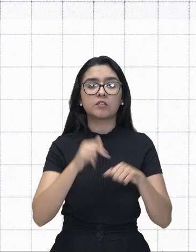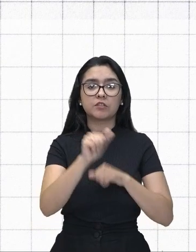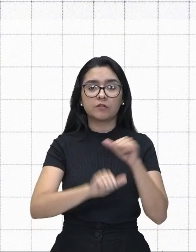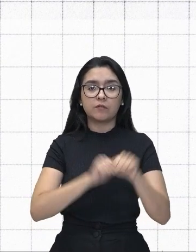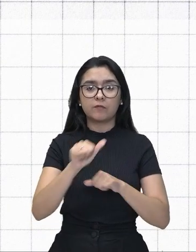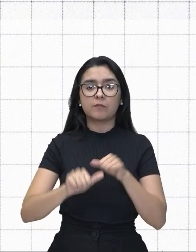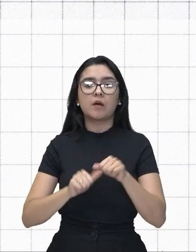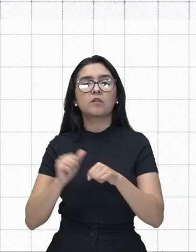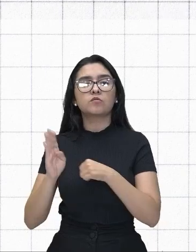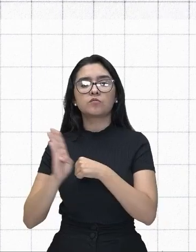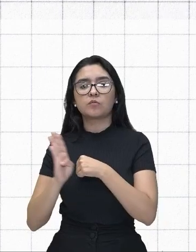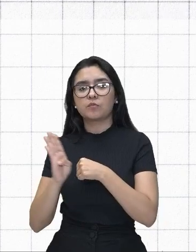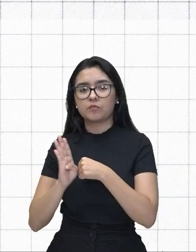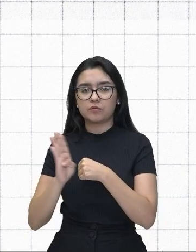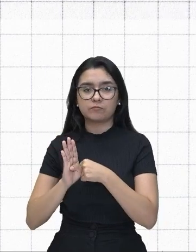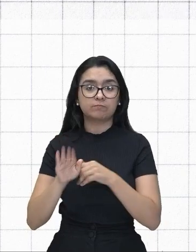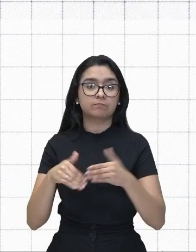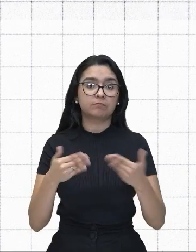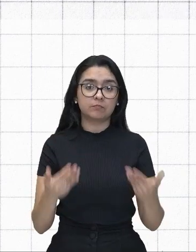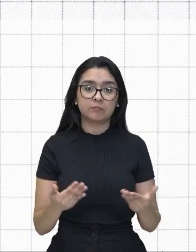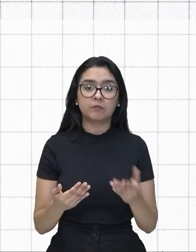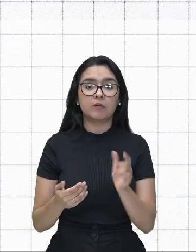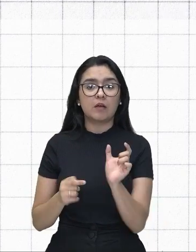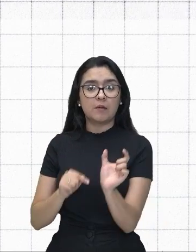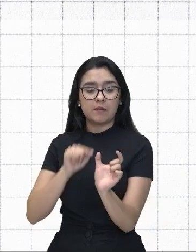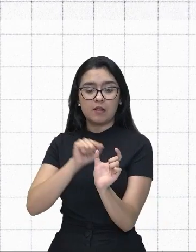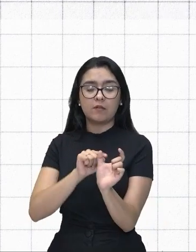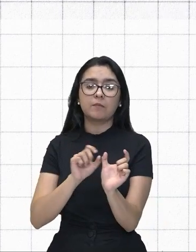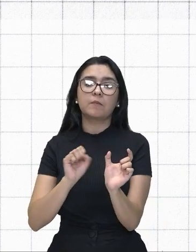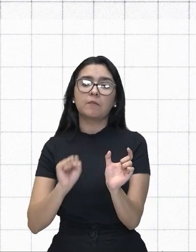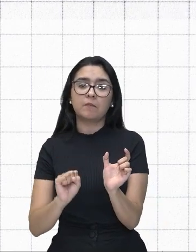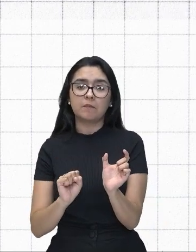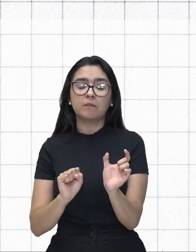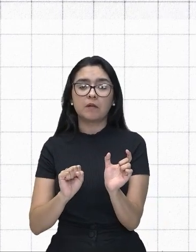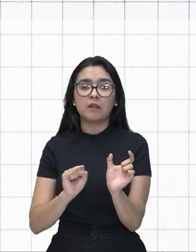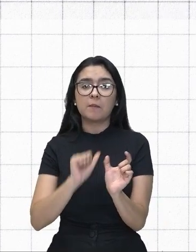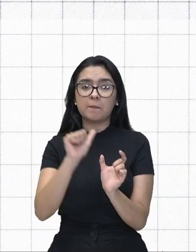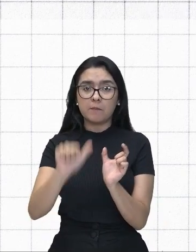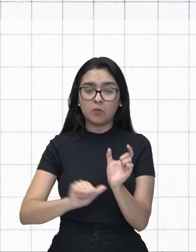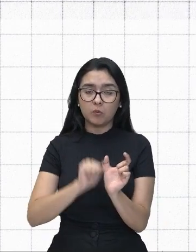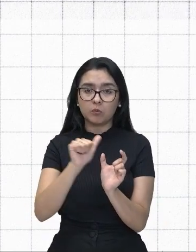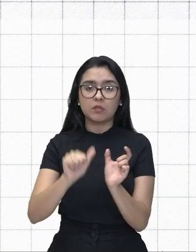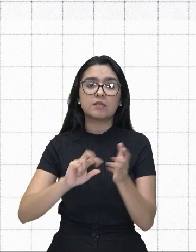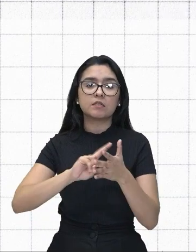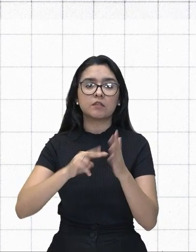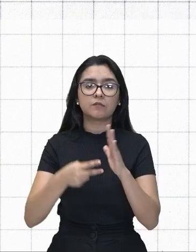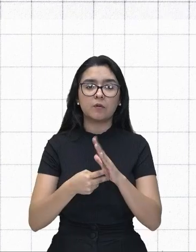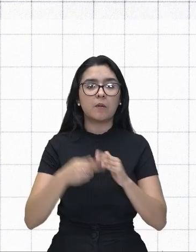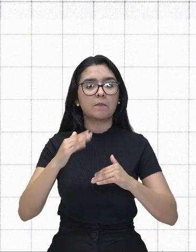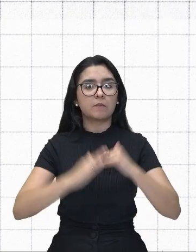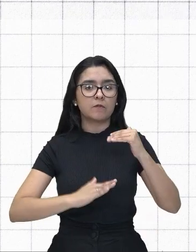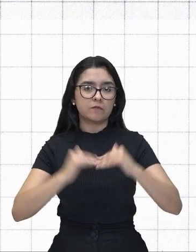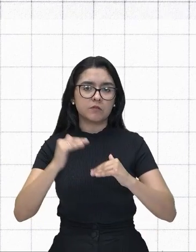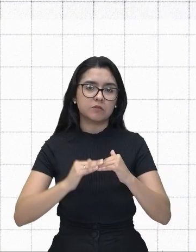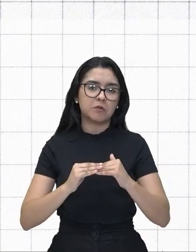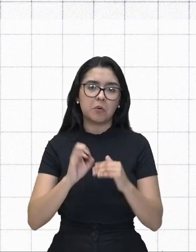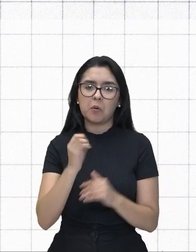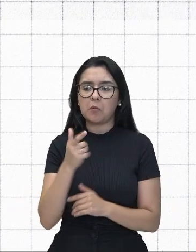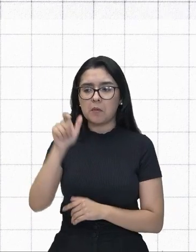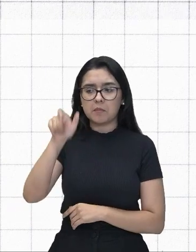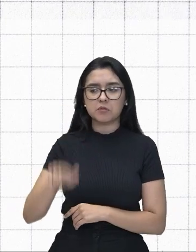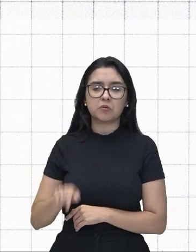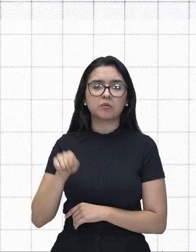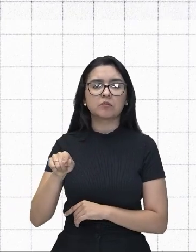em substantivos. Neste caso, a palavra passa a significar uma profissão ou